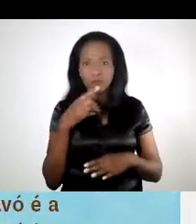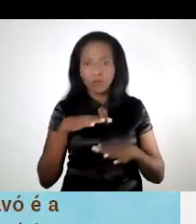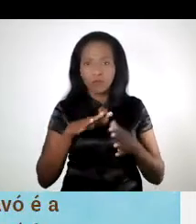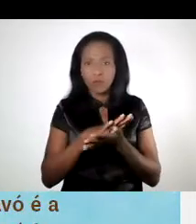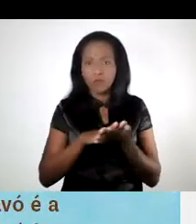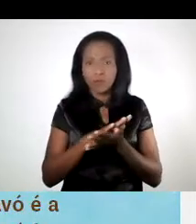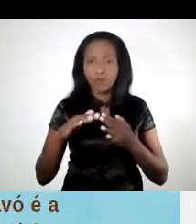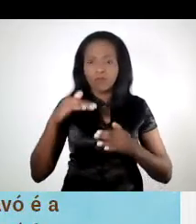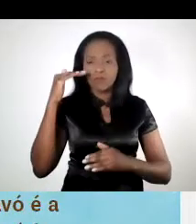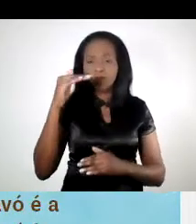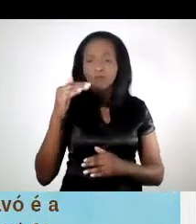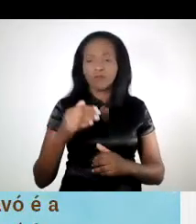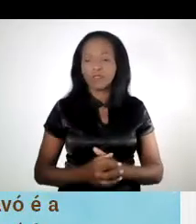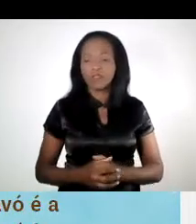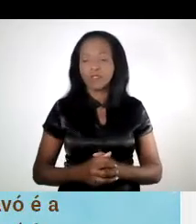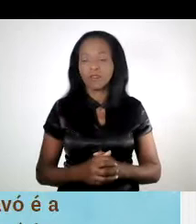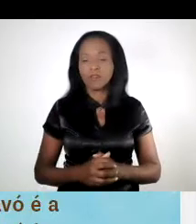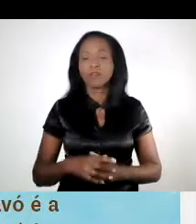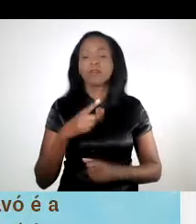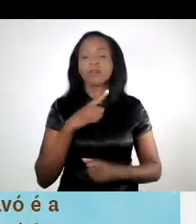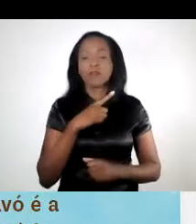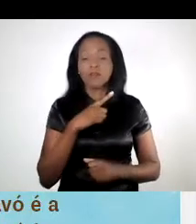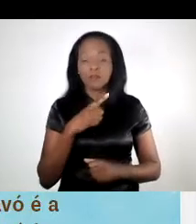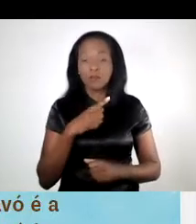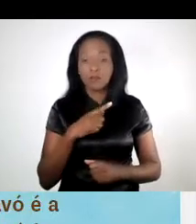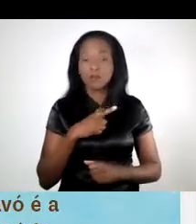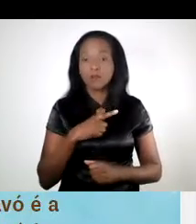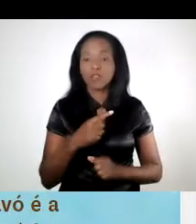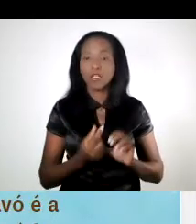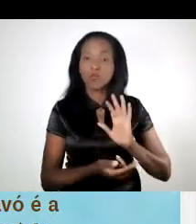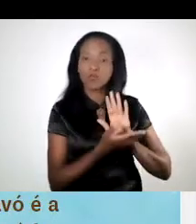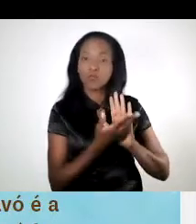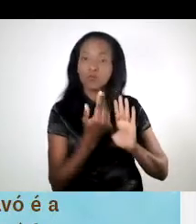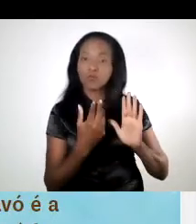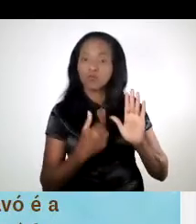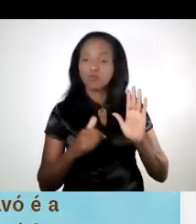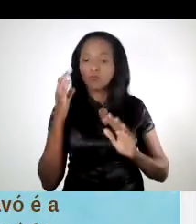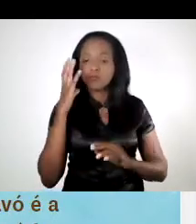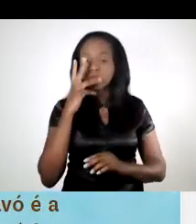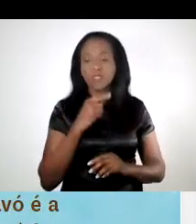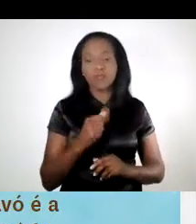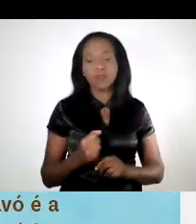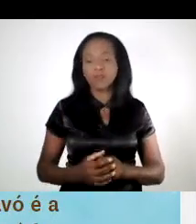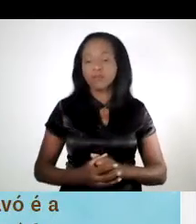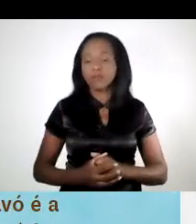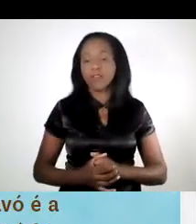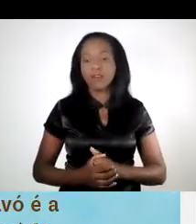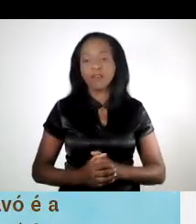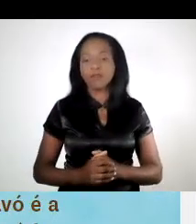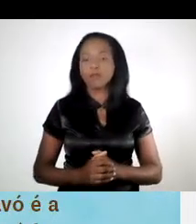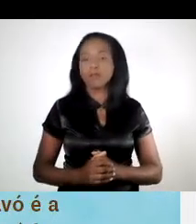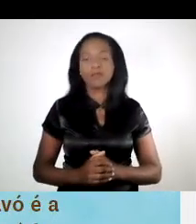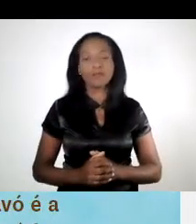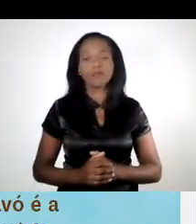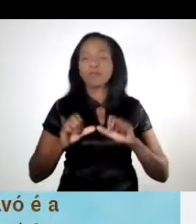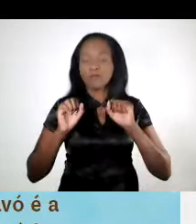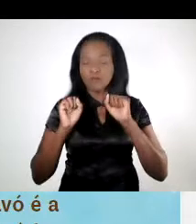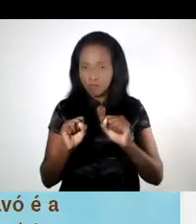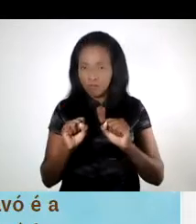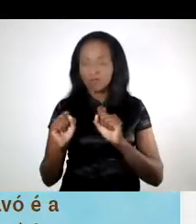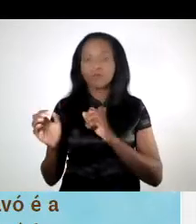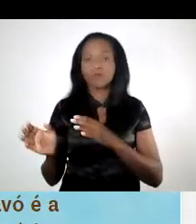gente? E tem umas ilustrações lindas que vocês podem